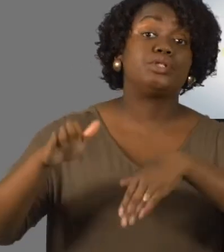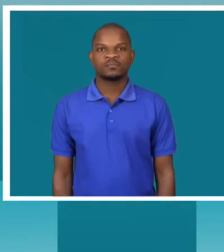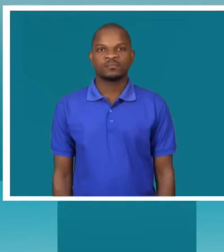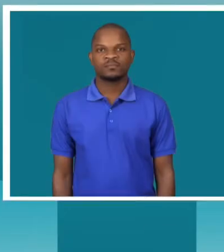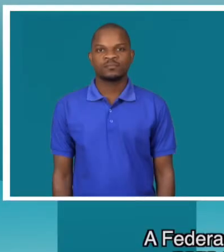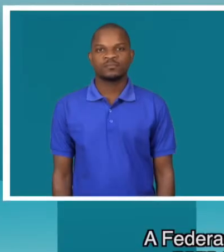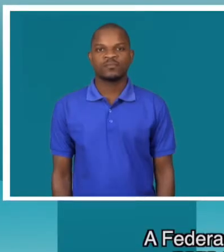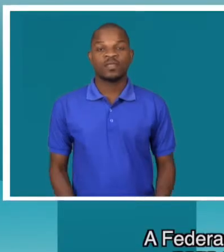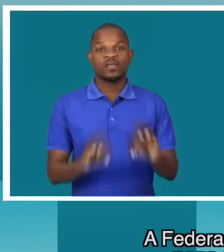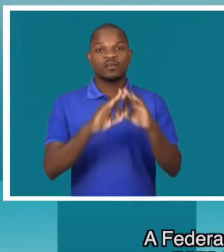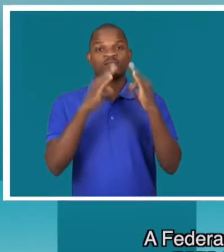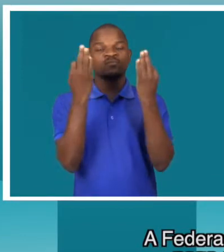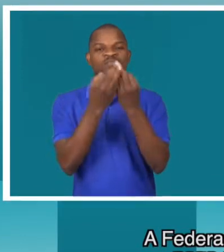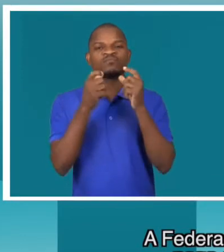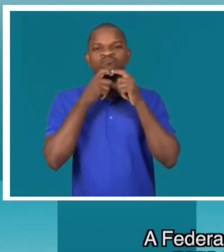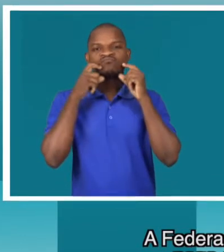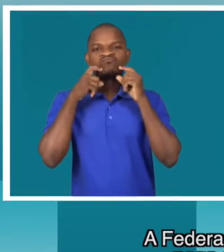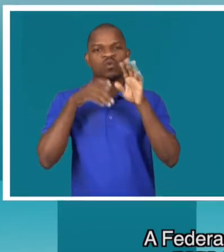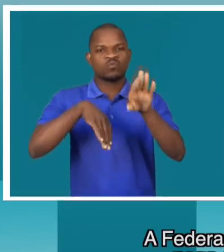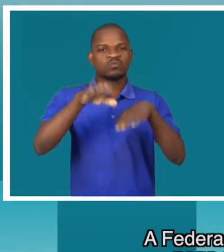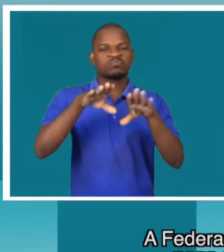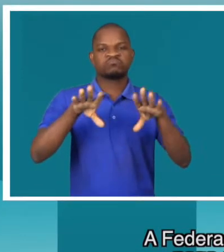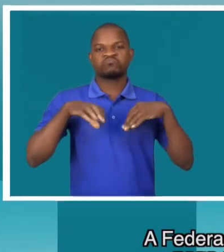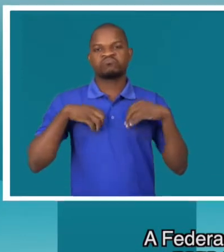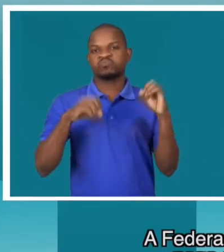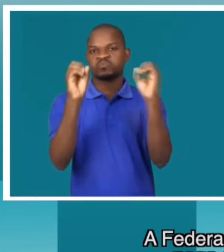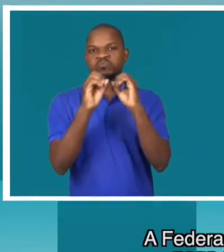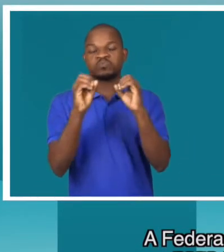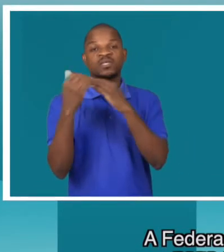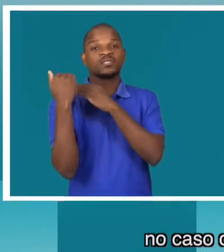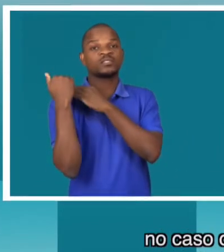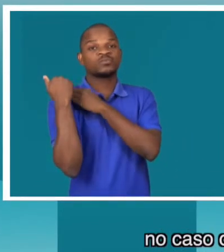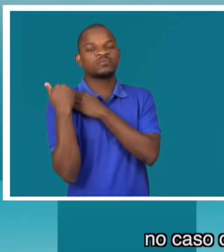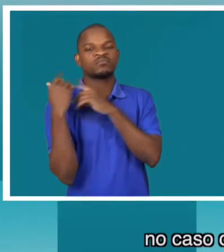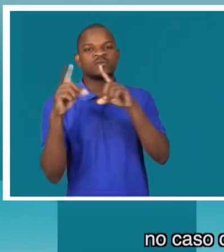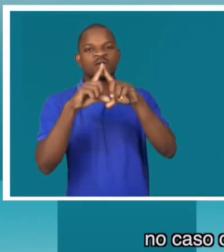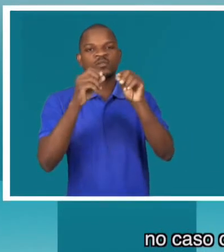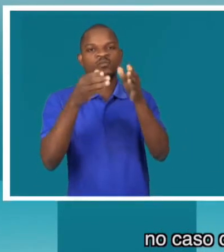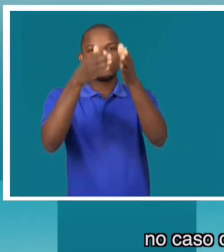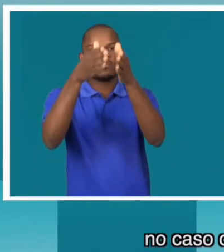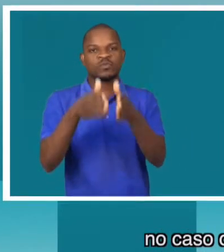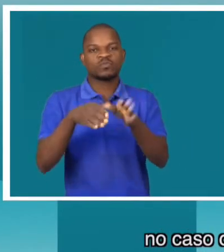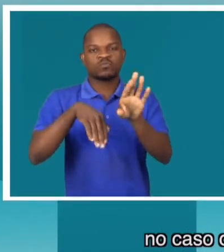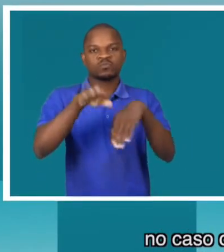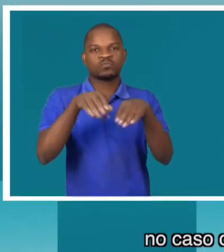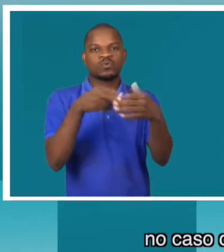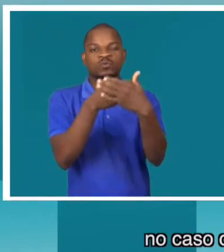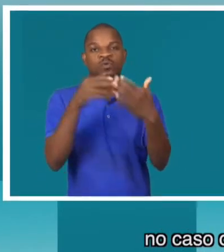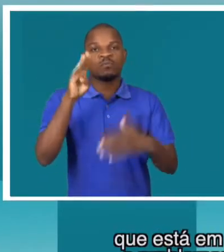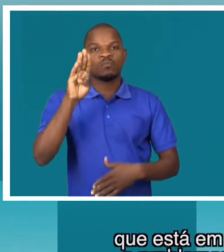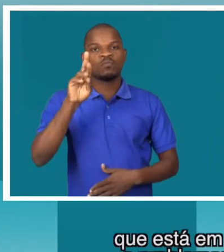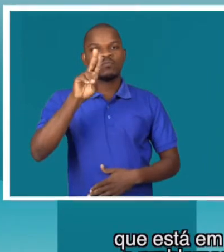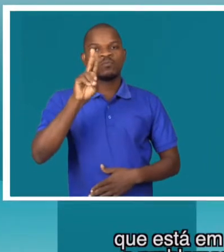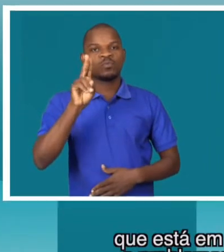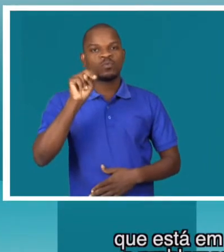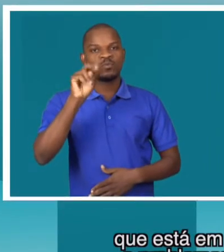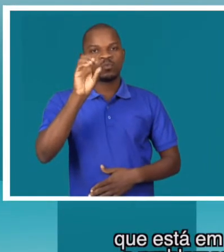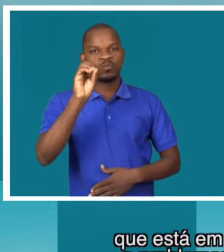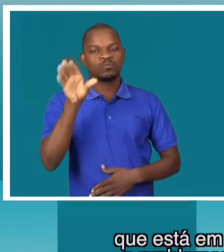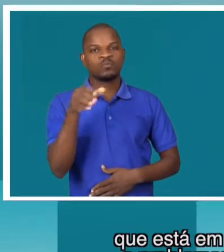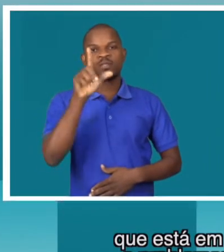A Federação Moçambicana de Futebol nega qualquer responsabilidade. caso do internacional Bruno Langa, que está